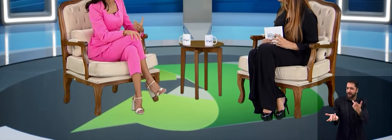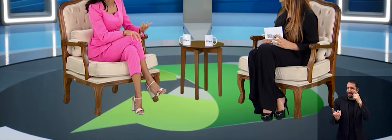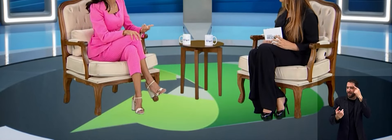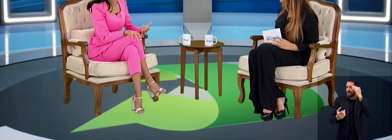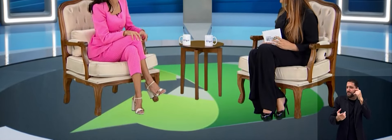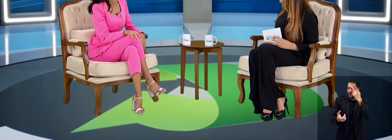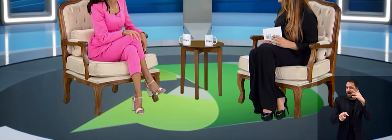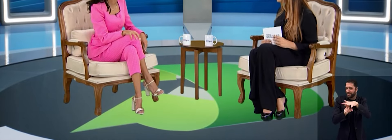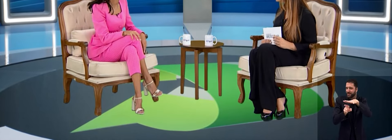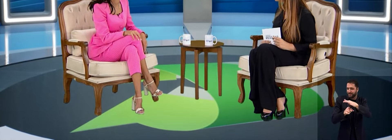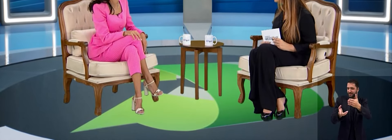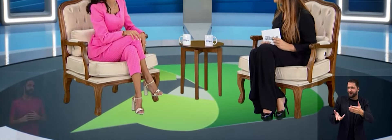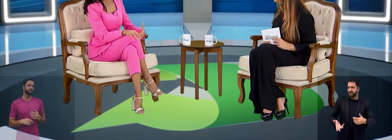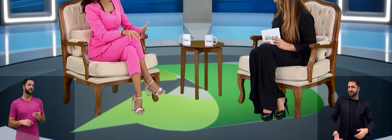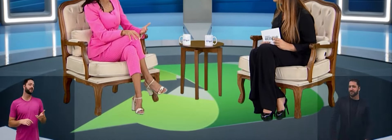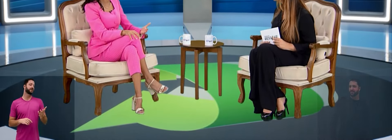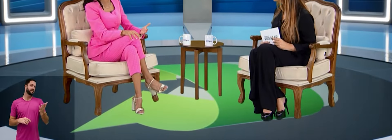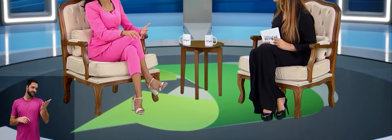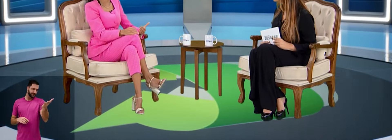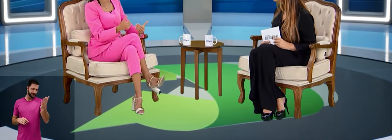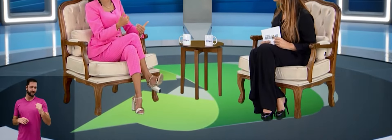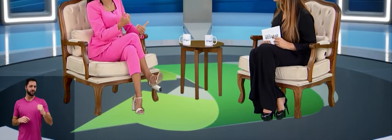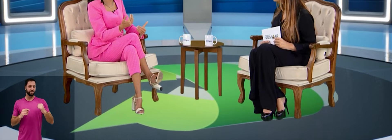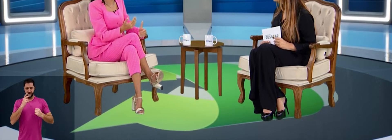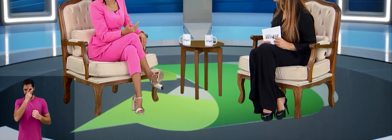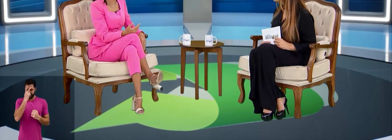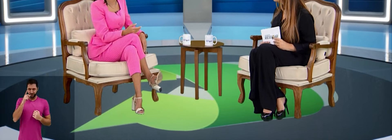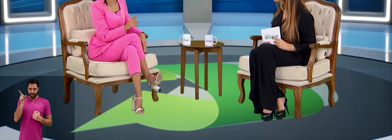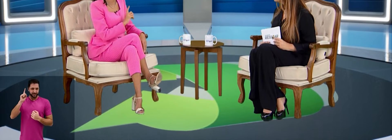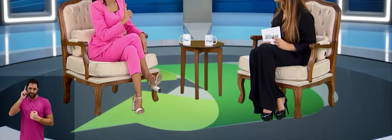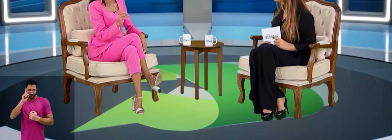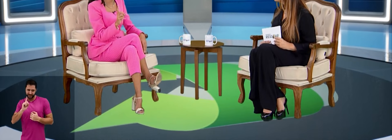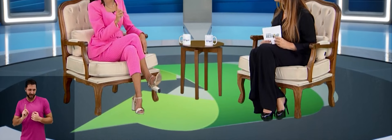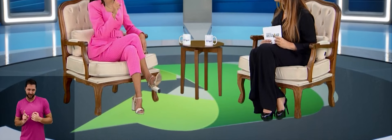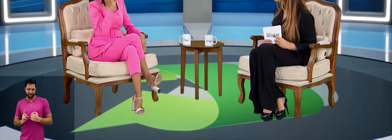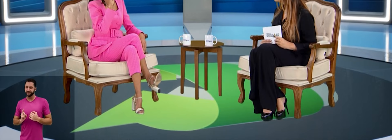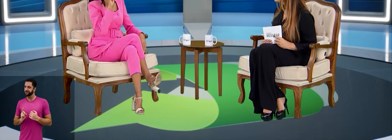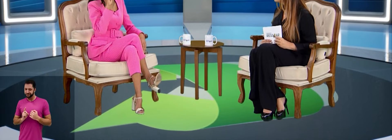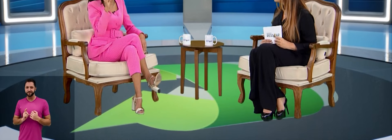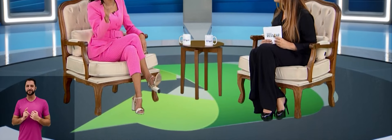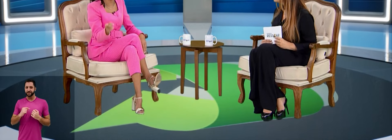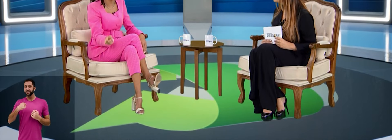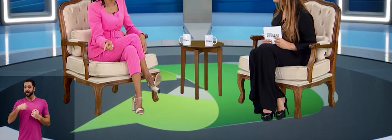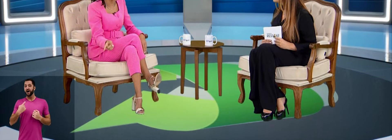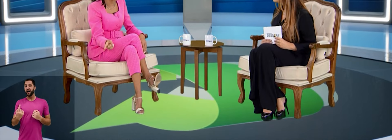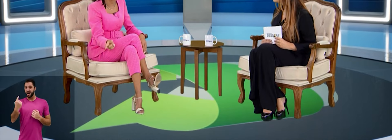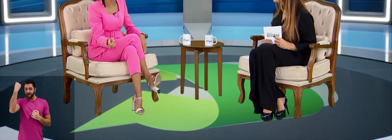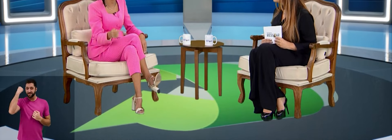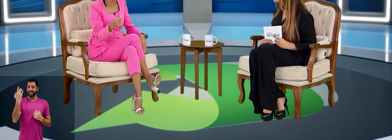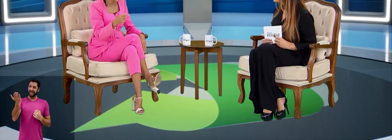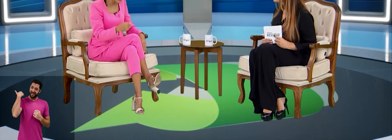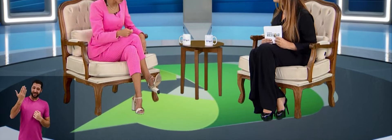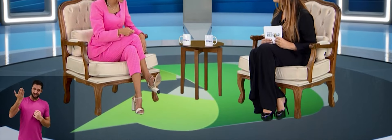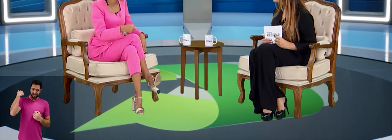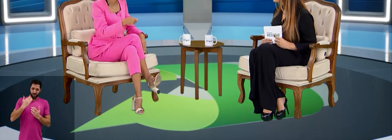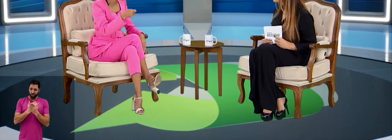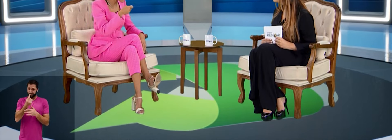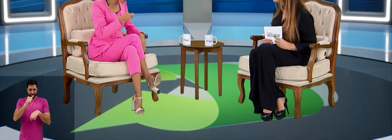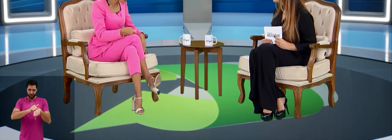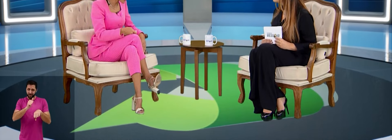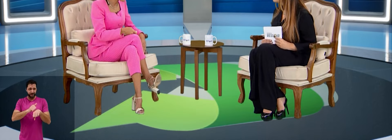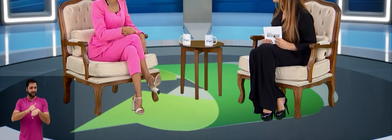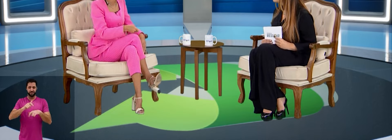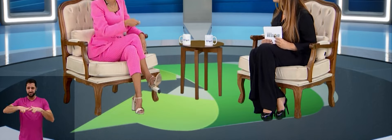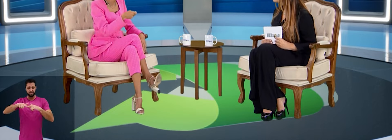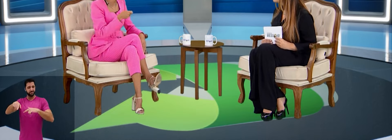todo mundo quer uma palestra sua. Exato. Só que quem chega lá hoje não imagina e acho que não passa pela cabeça que eu comecei